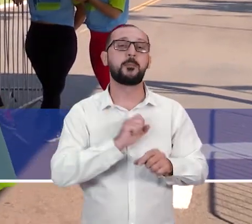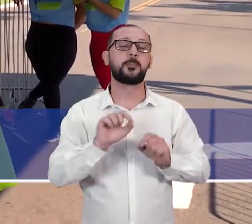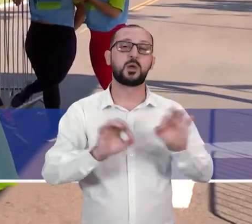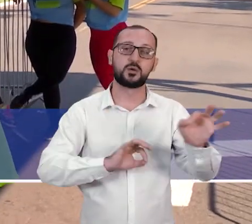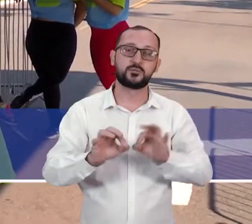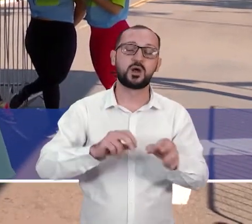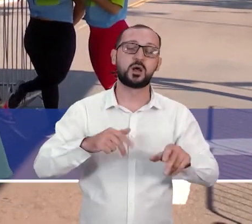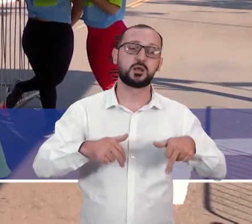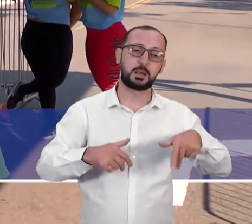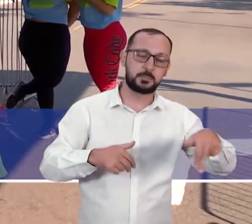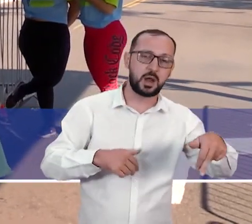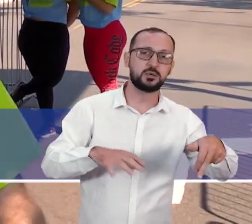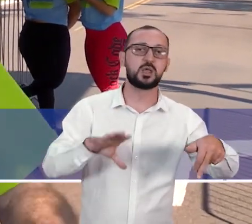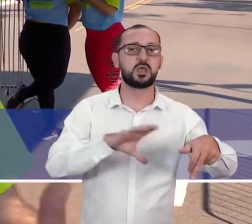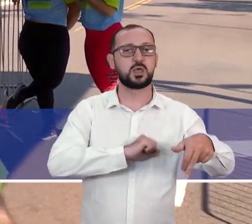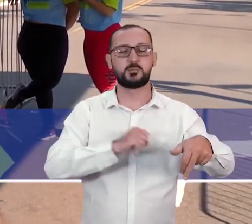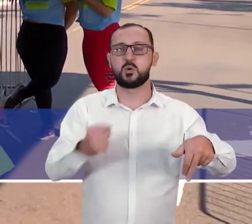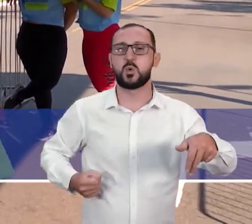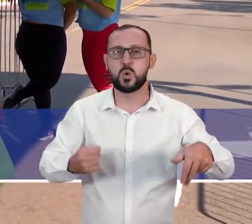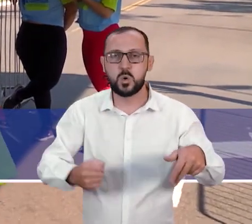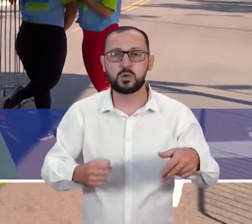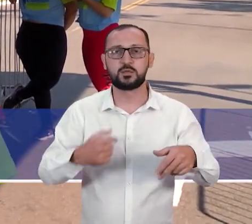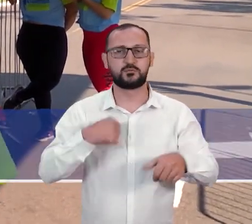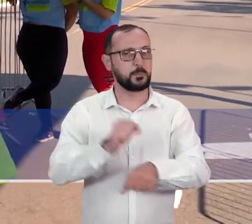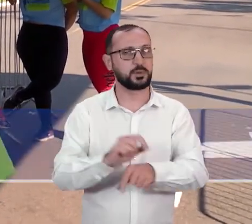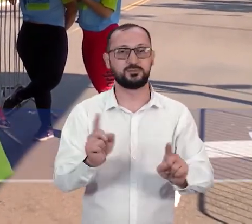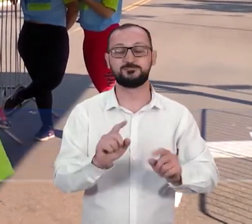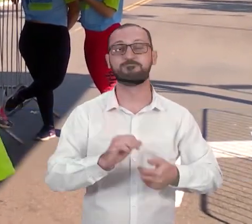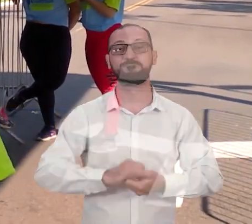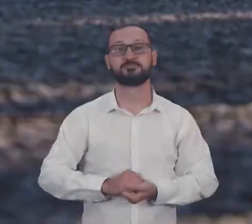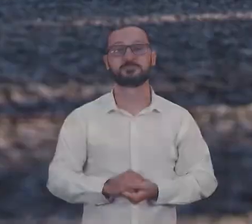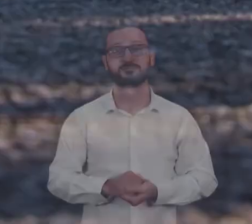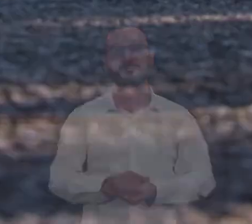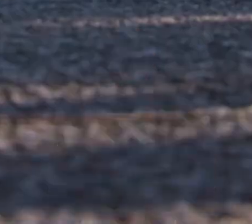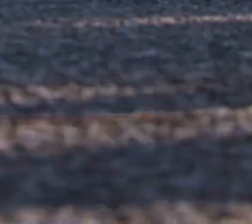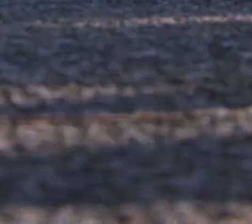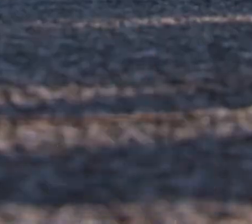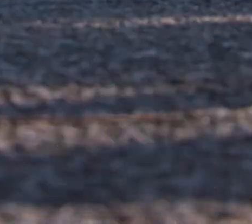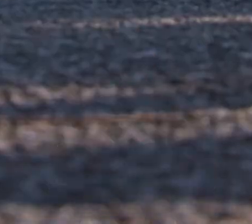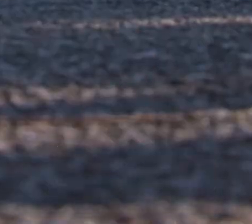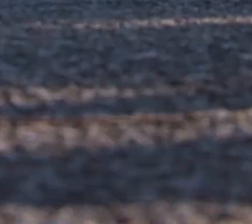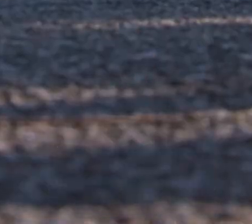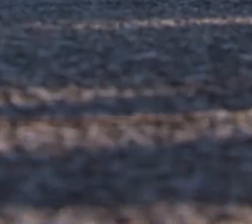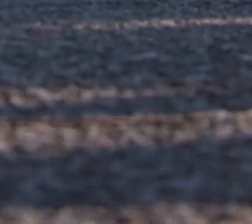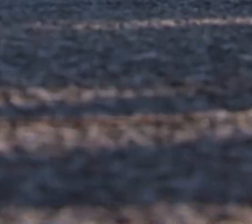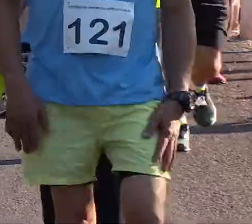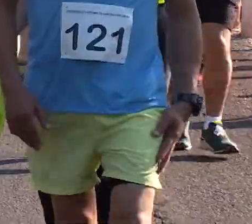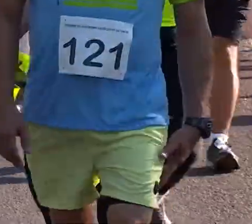adora fazer a caminhada, que adora fazer a corrida, e nós não vamos parar.